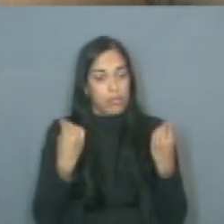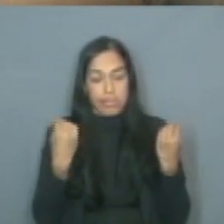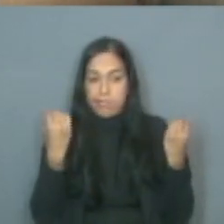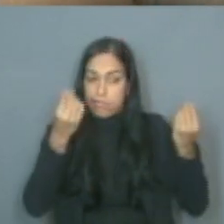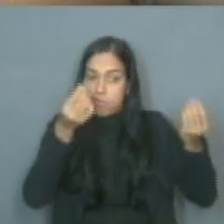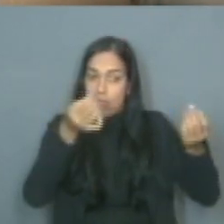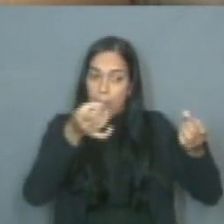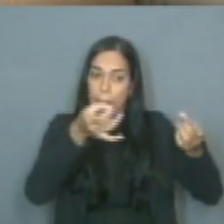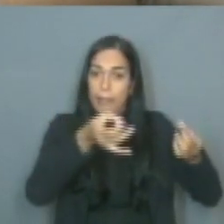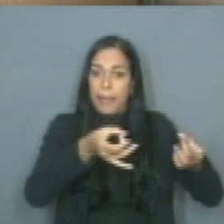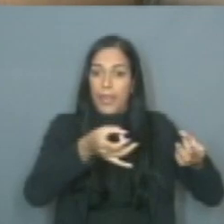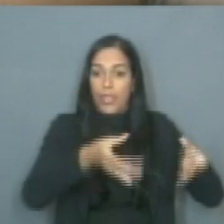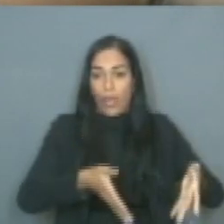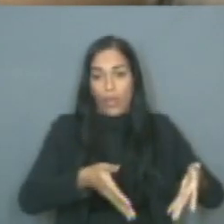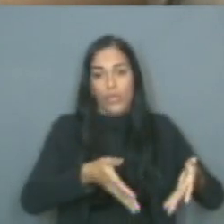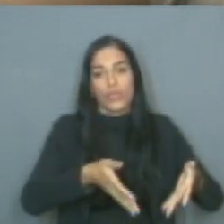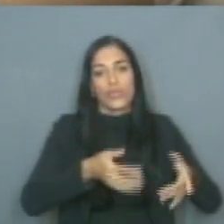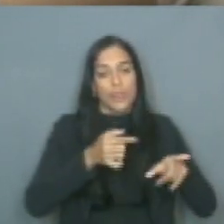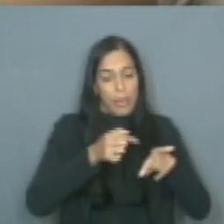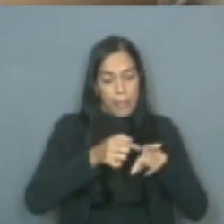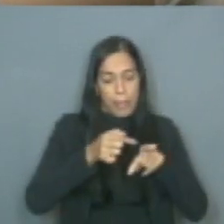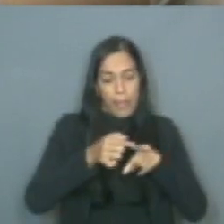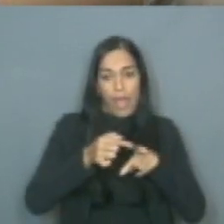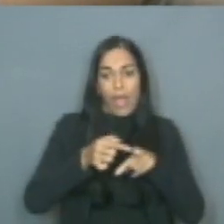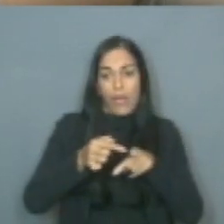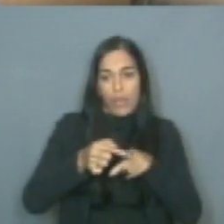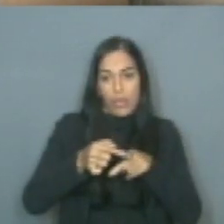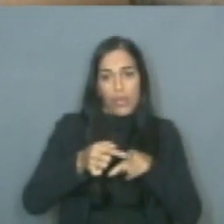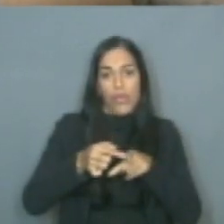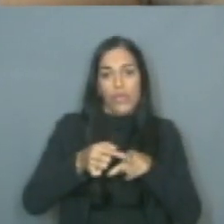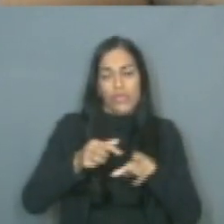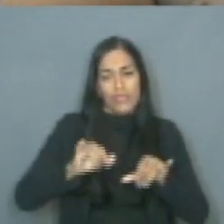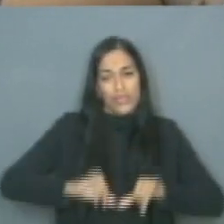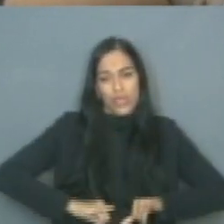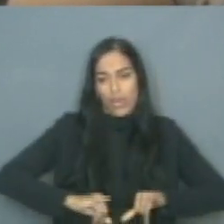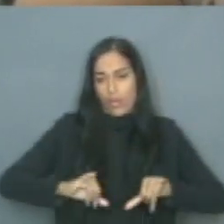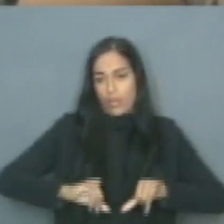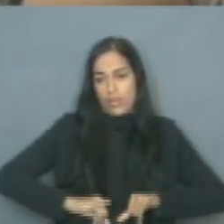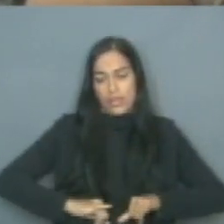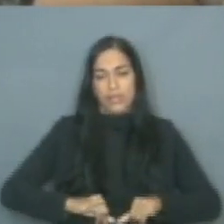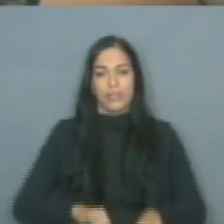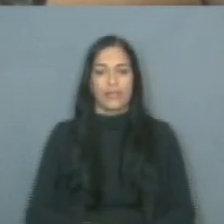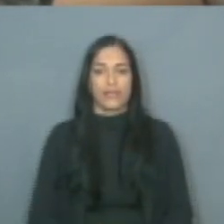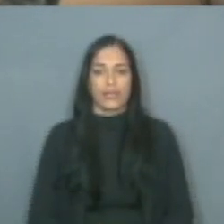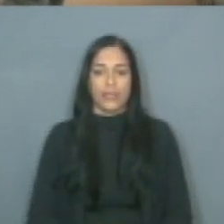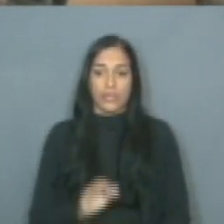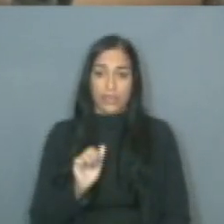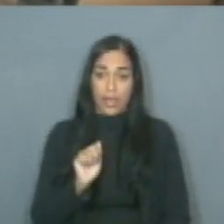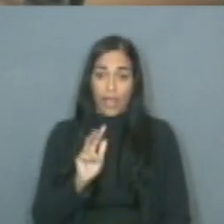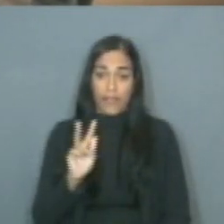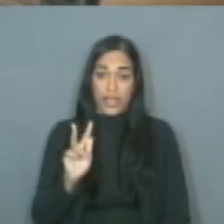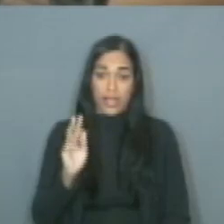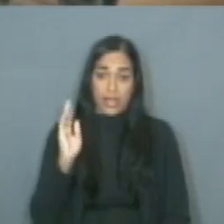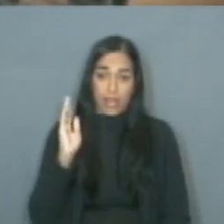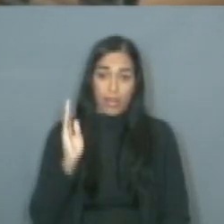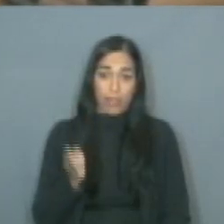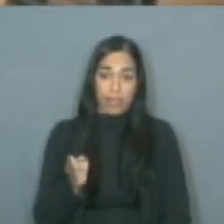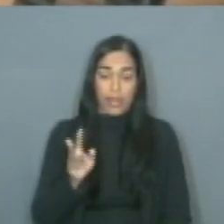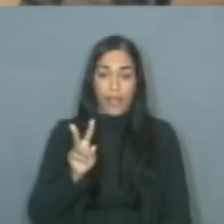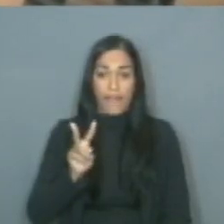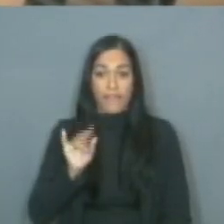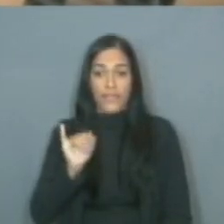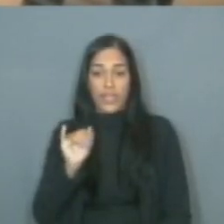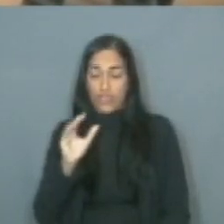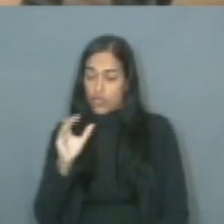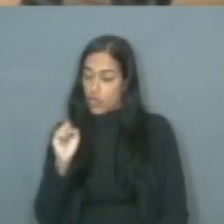abandono do bairro, porque eu já chamo de bairro, que Setúbal sofre. Principal avenida do bairro, Visconde de Jequitinhonha, onde tem um